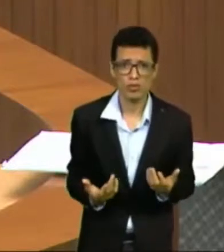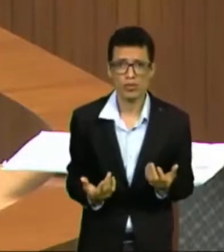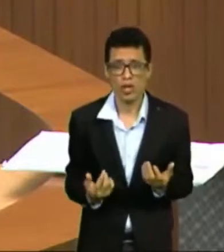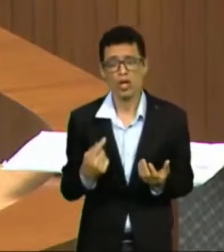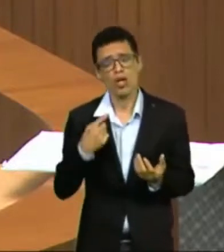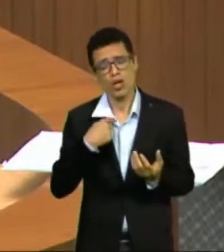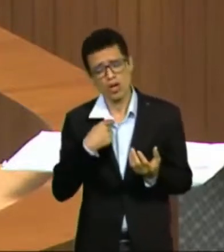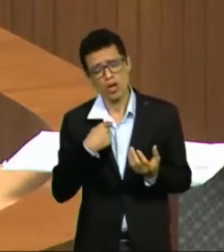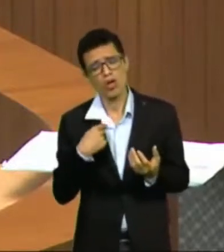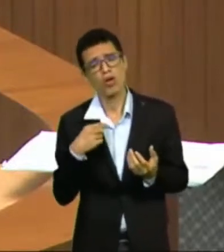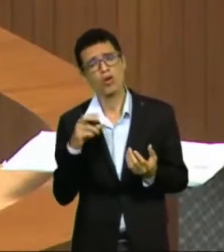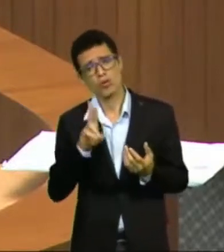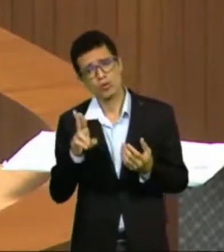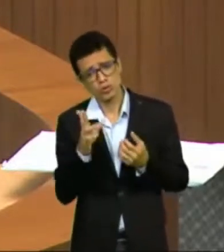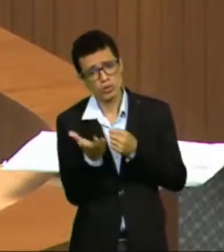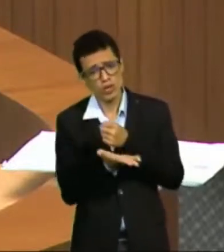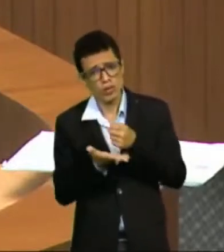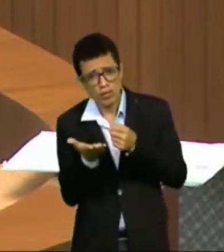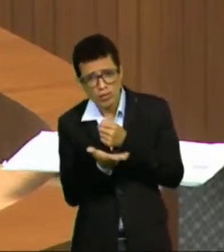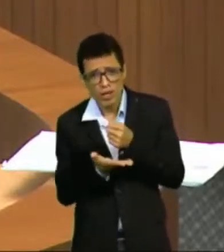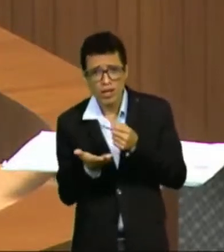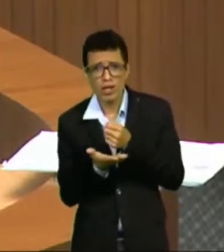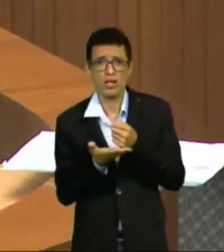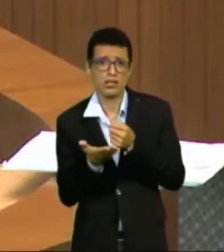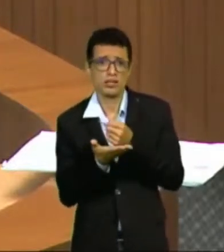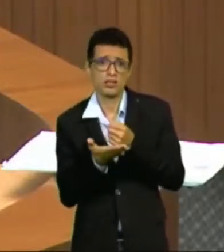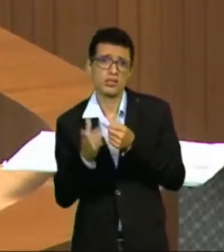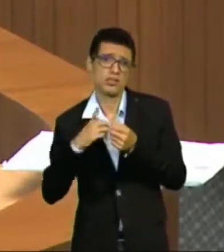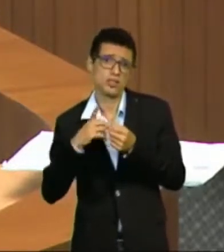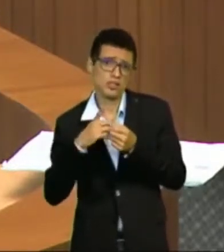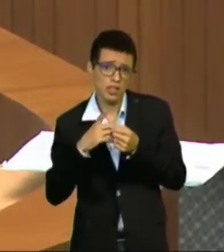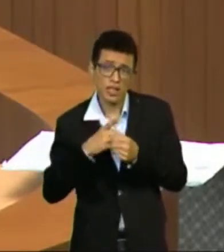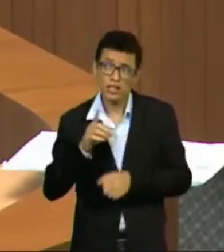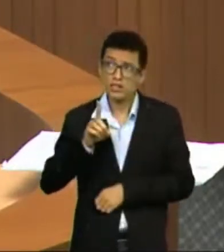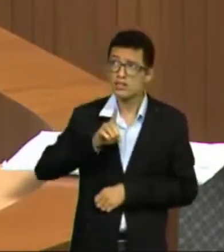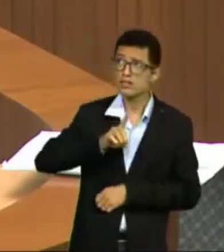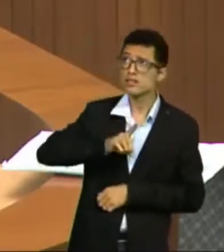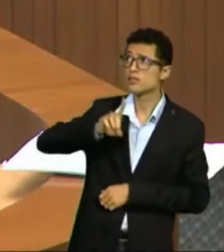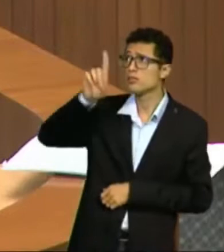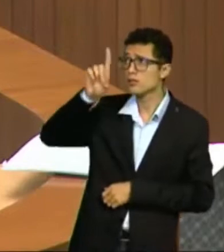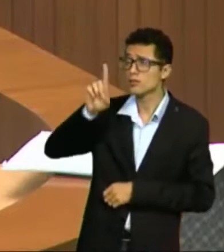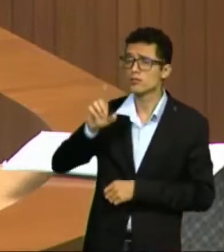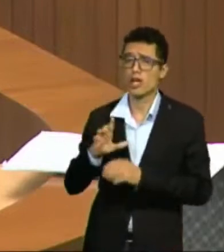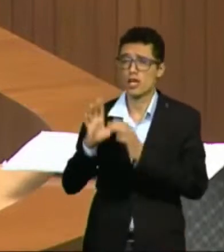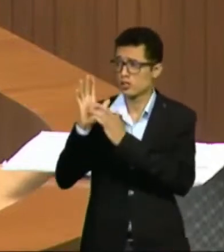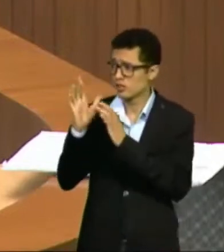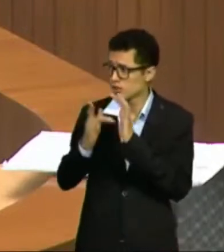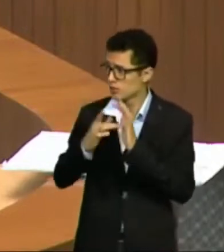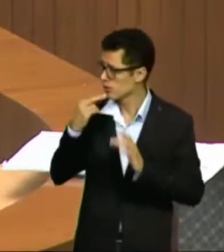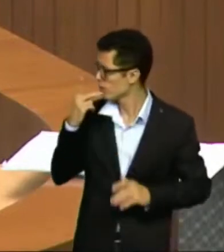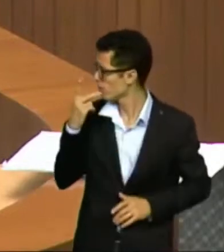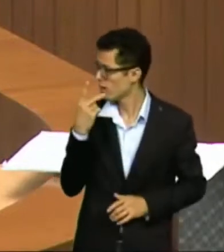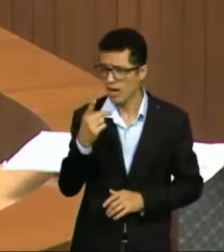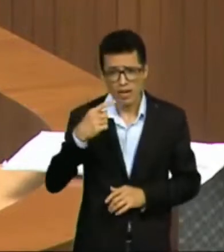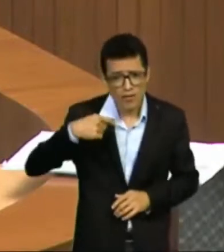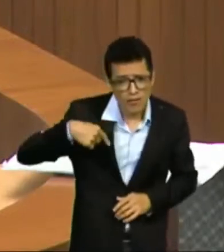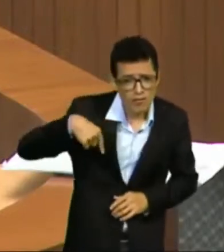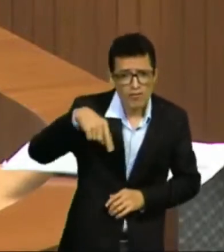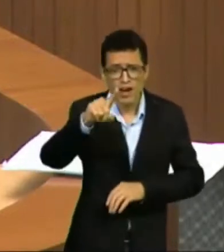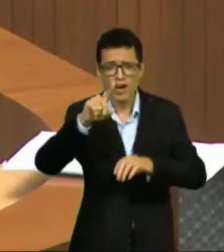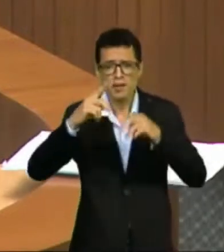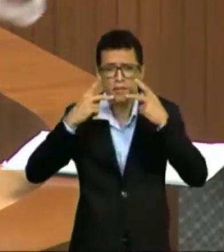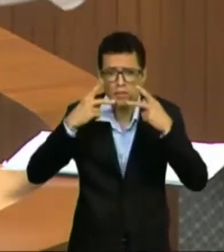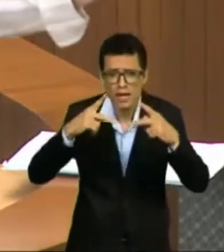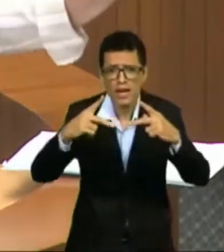aqui numa ordem expressiva do Senhor Jesus, que nós devemos ir de pregar o evangelho a toda